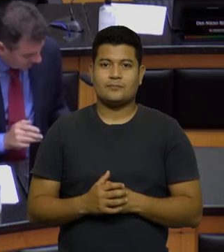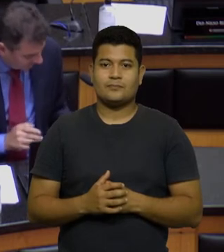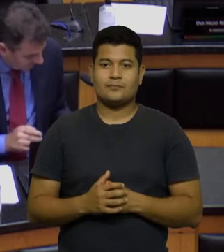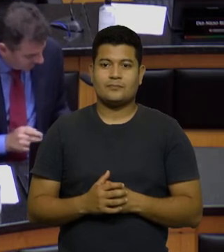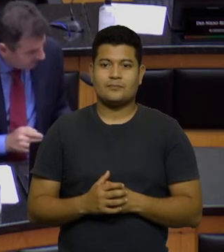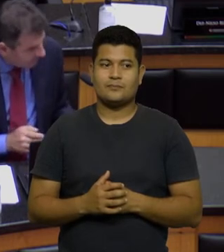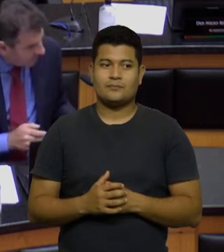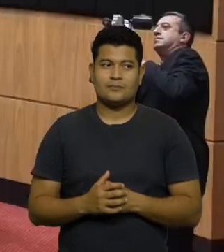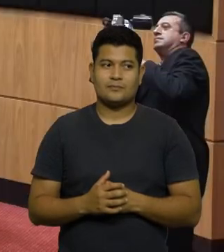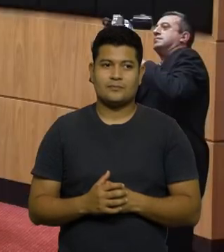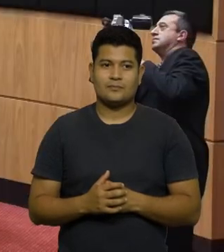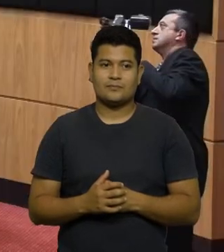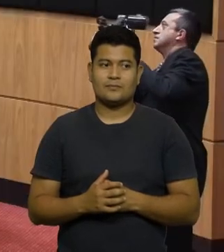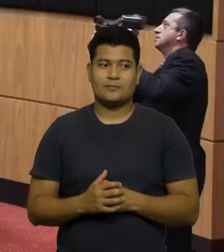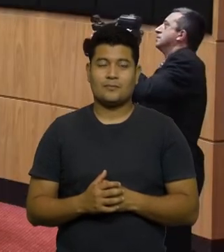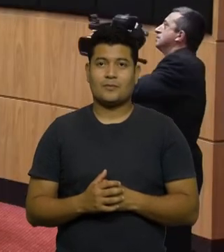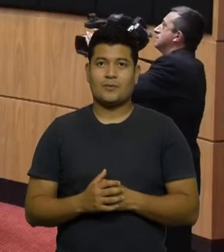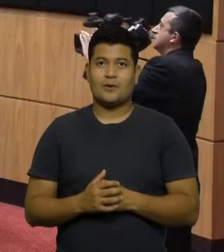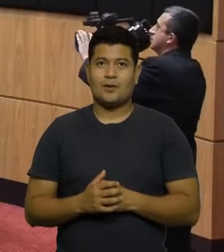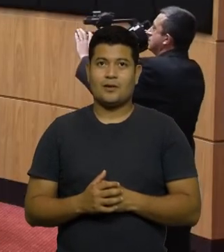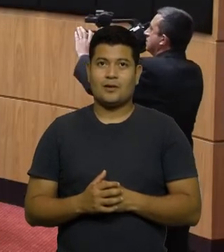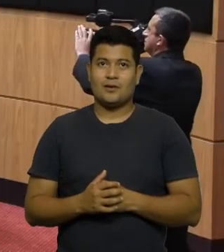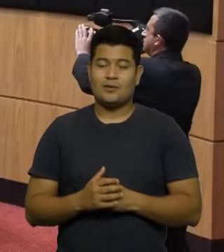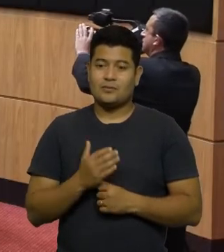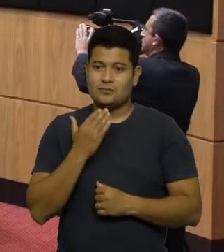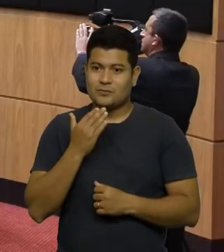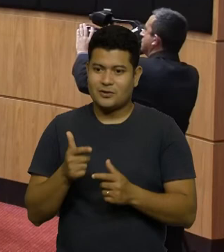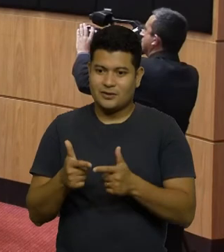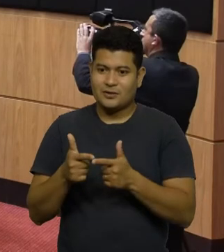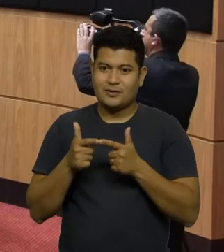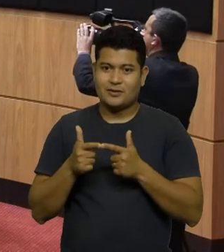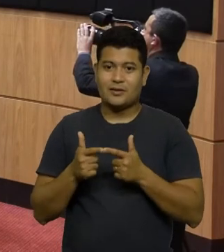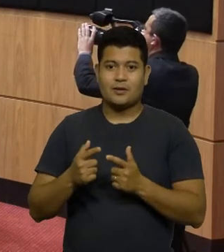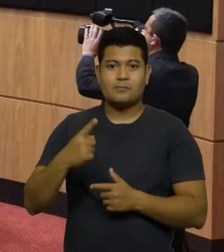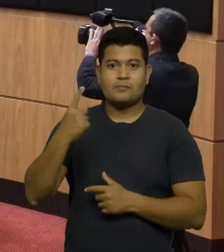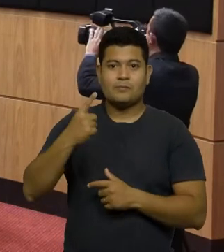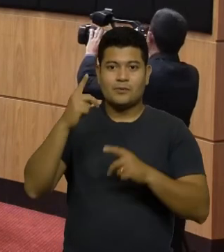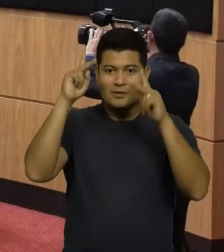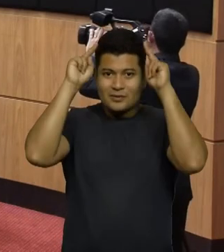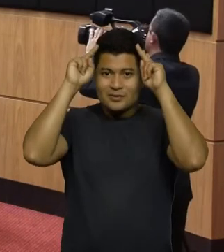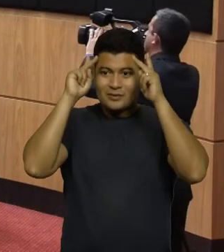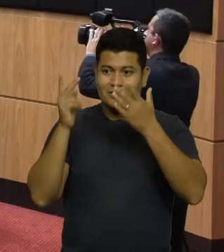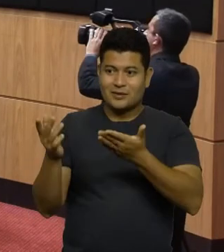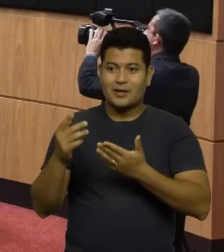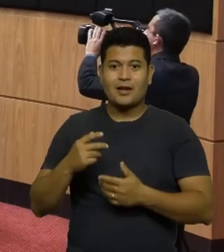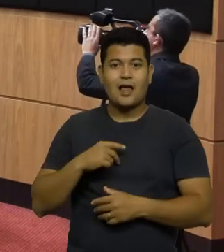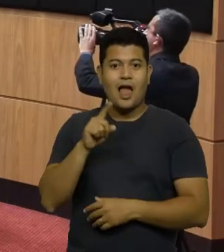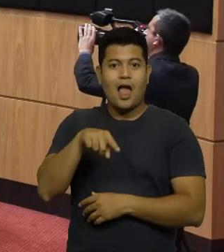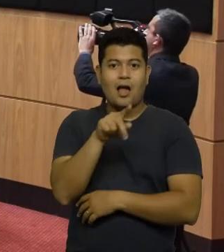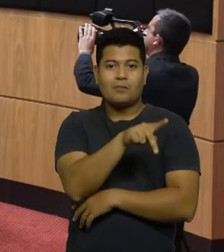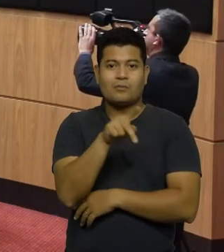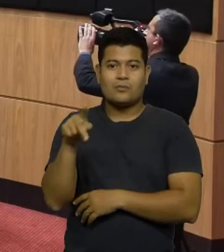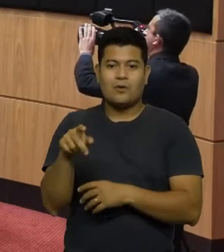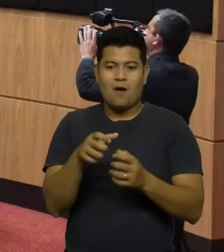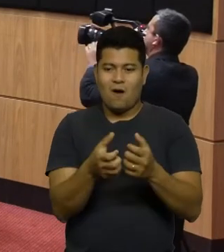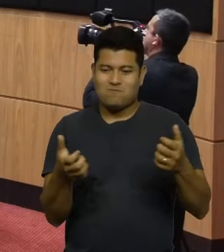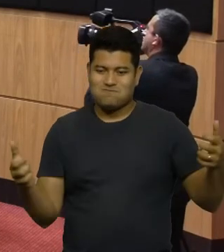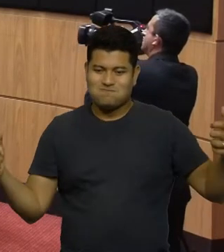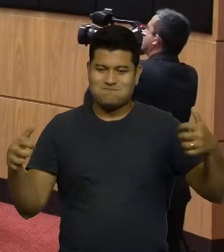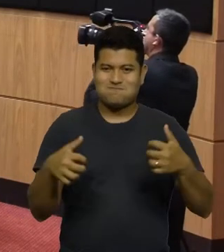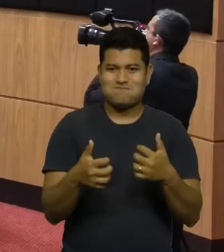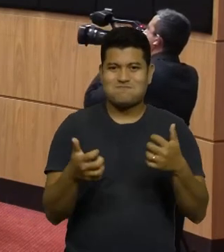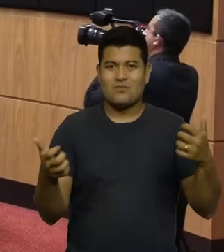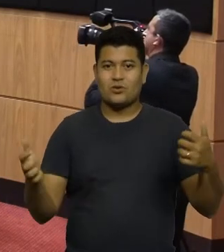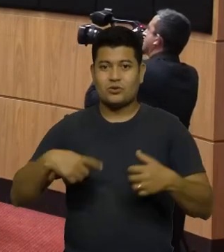Eu vou pedir a licença a vocês, a nossa primeira princesa, ela é professora de acordeon, e como nós fizemos